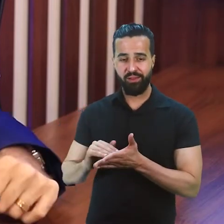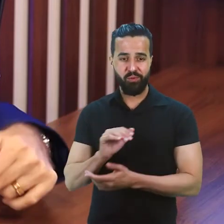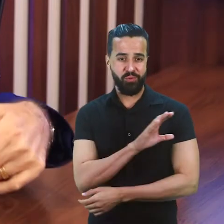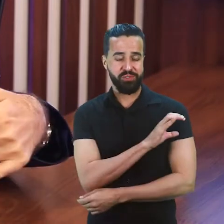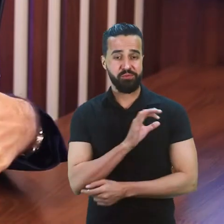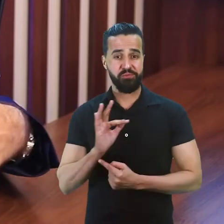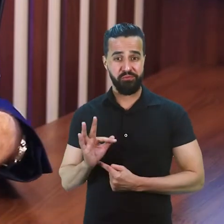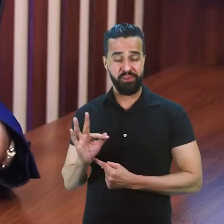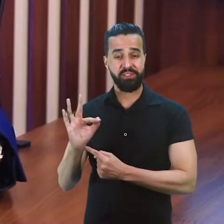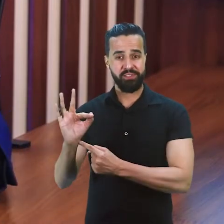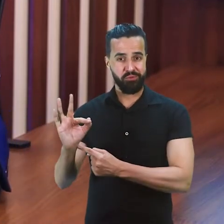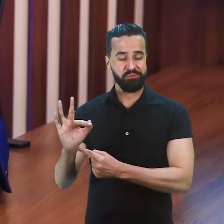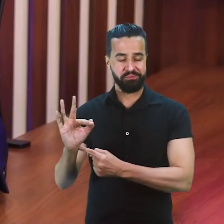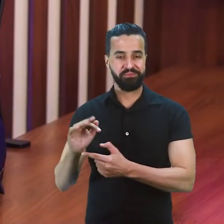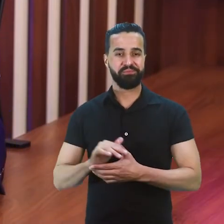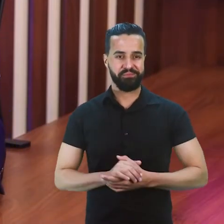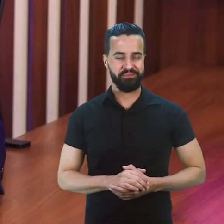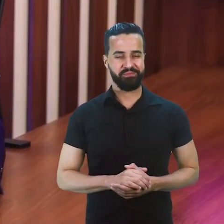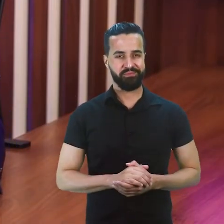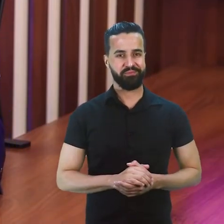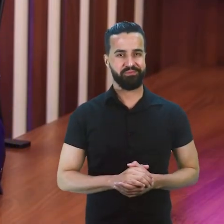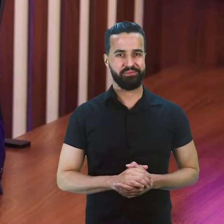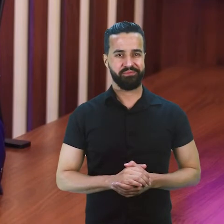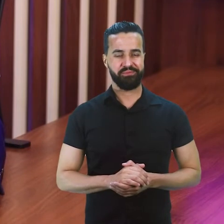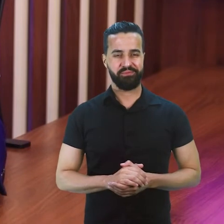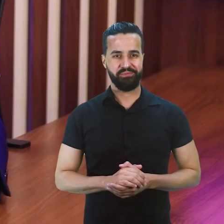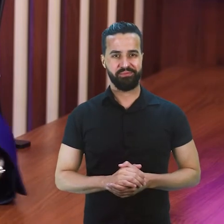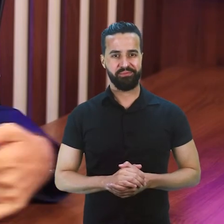né? Então, assim, a partir